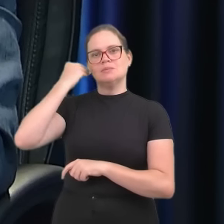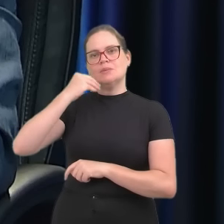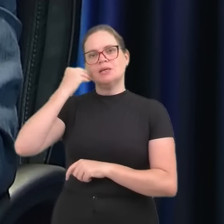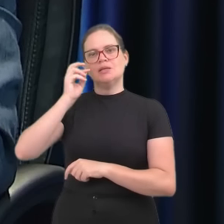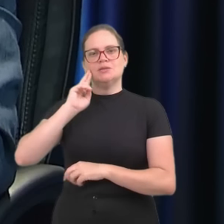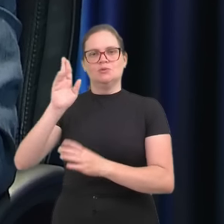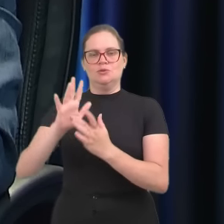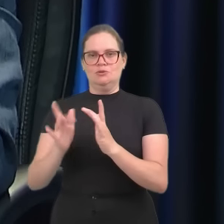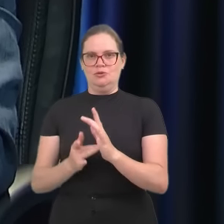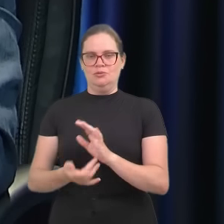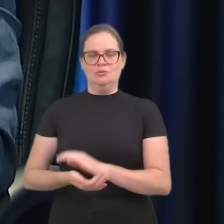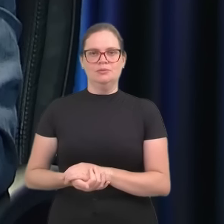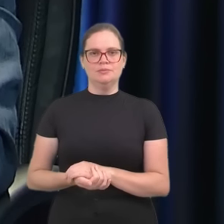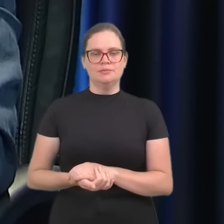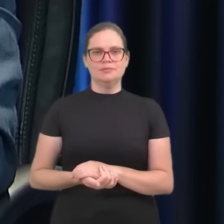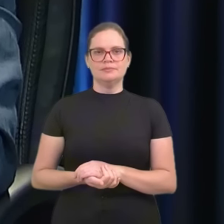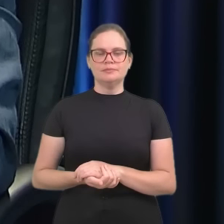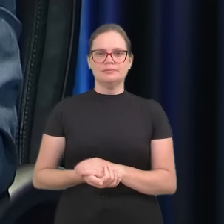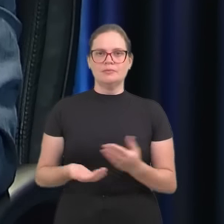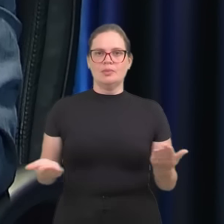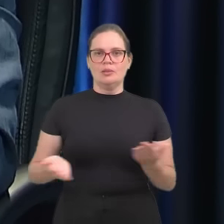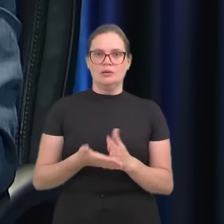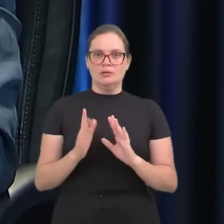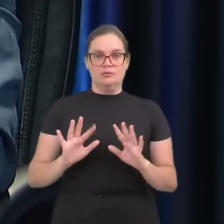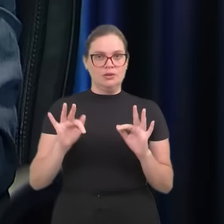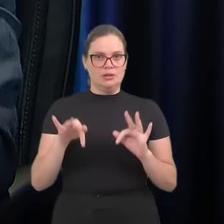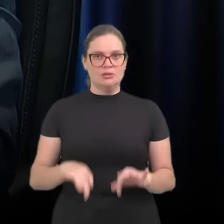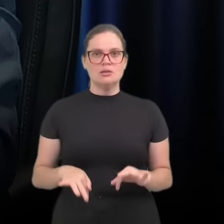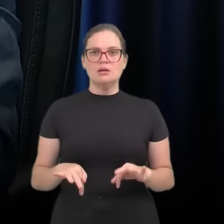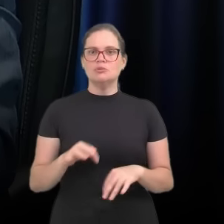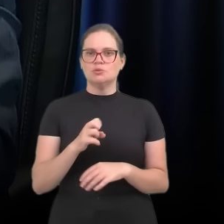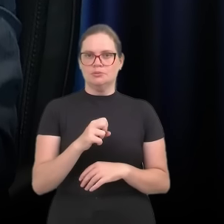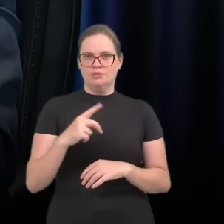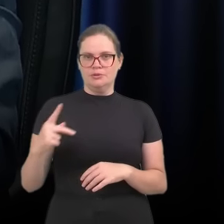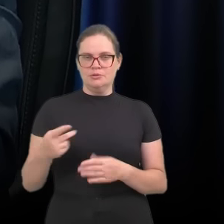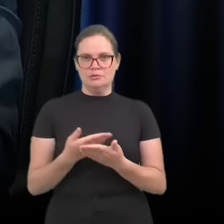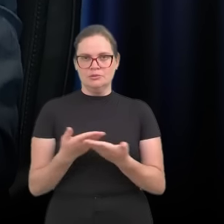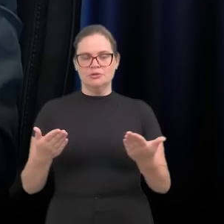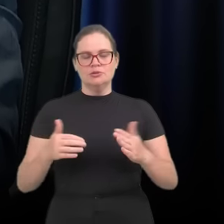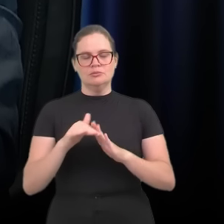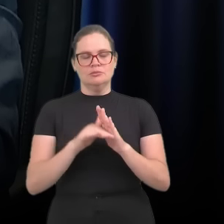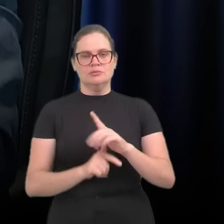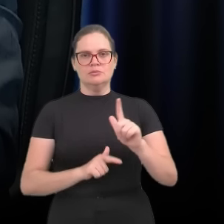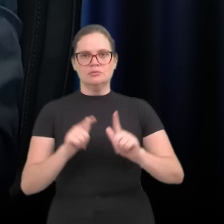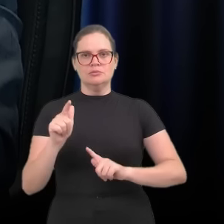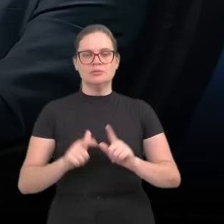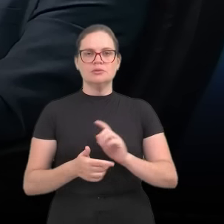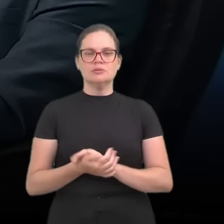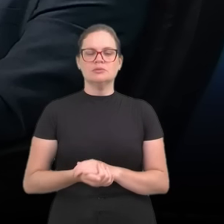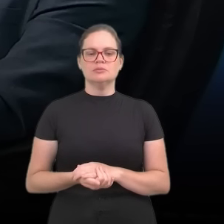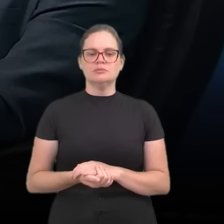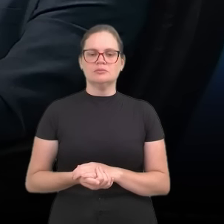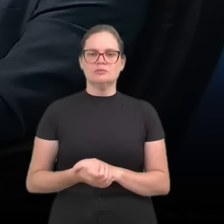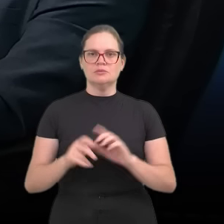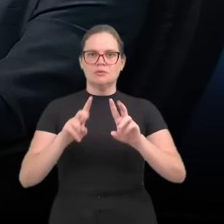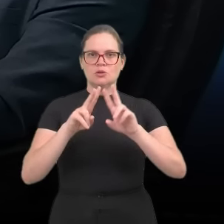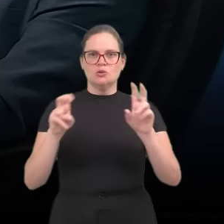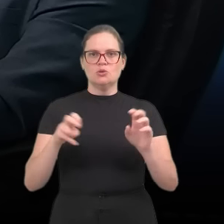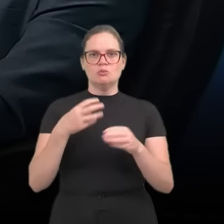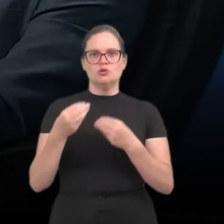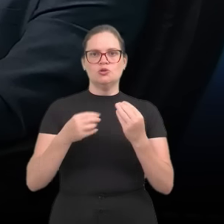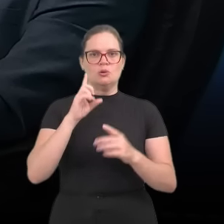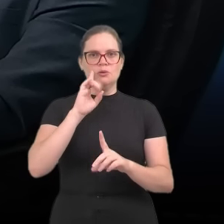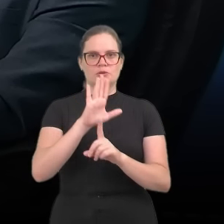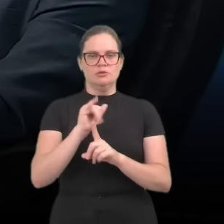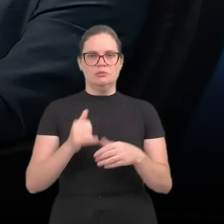experiências com Jesus. Amém. Assim encerramos mais um episódio do nosso programa, né, O Chamado do